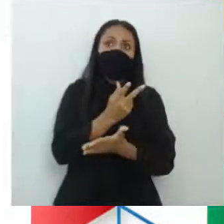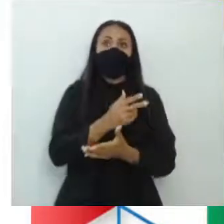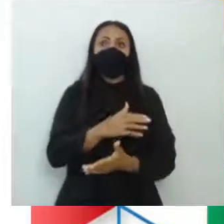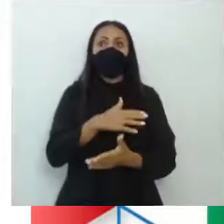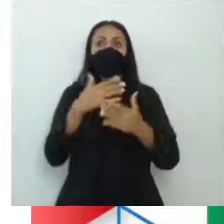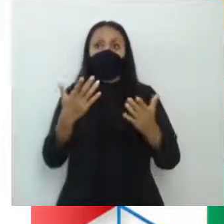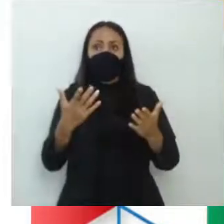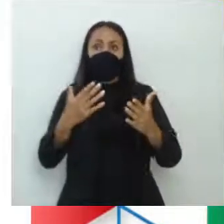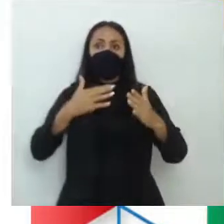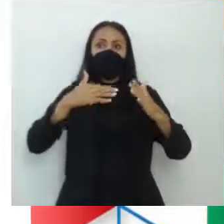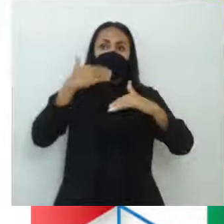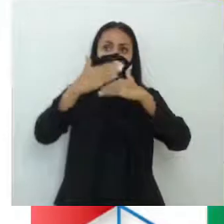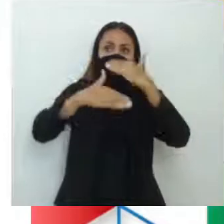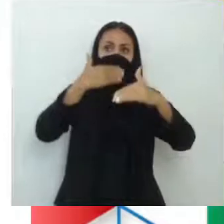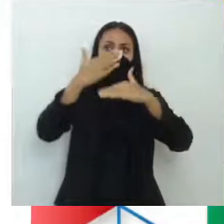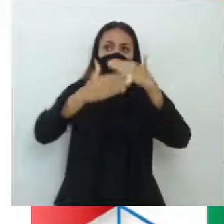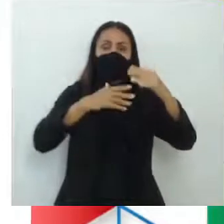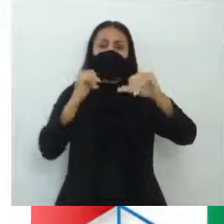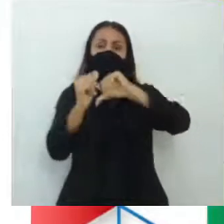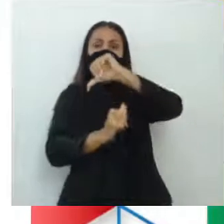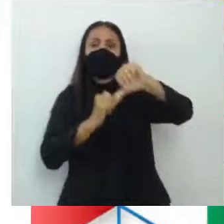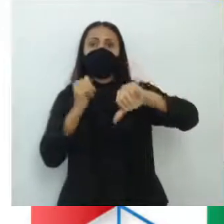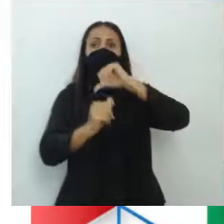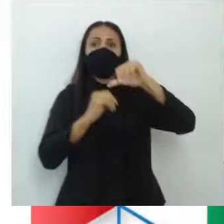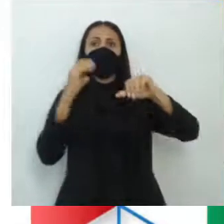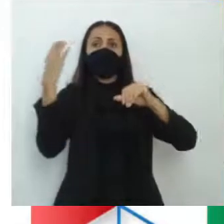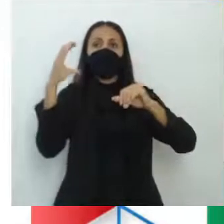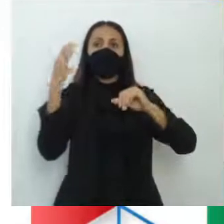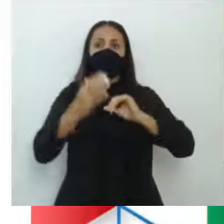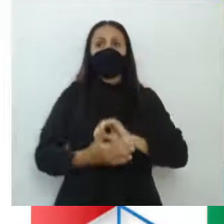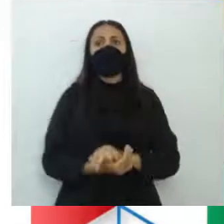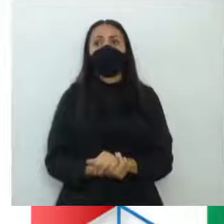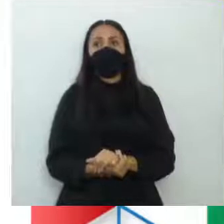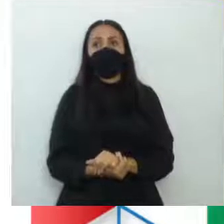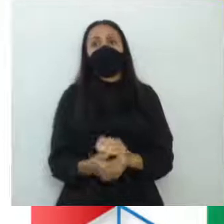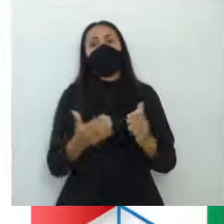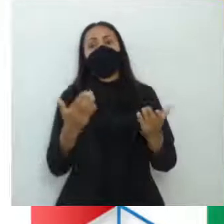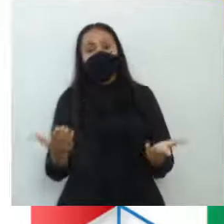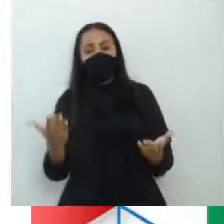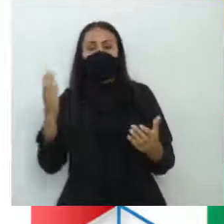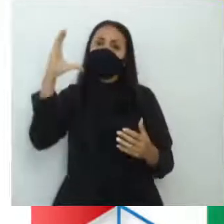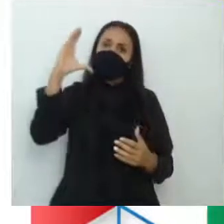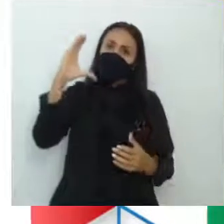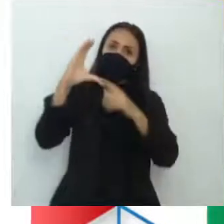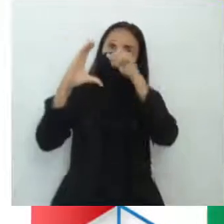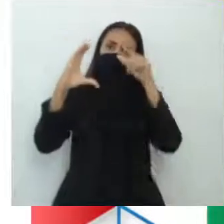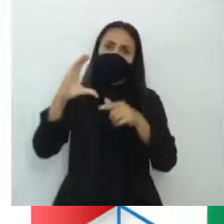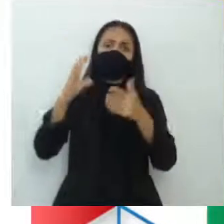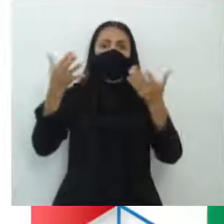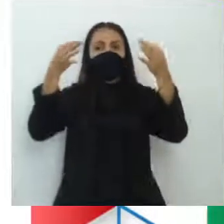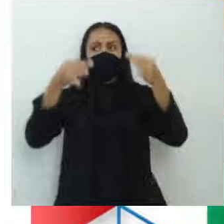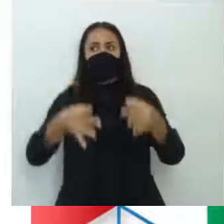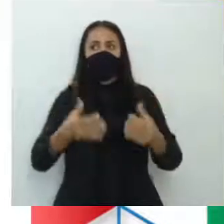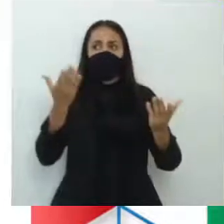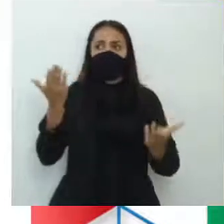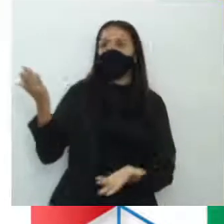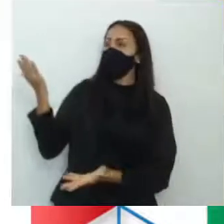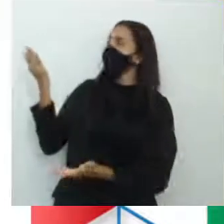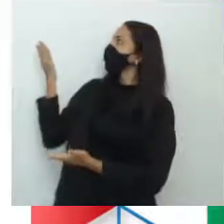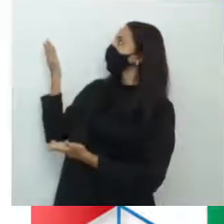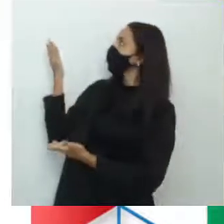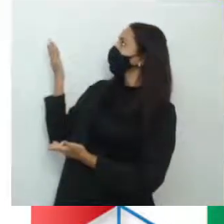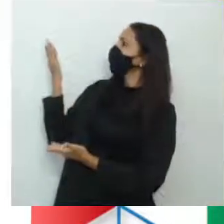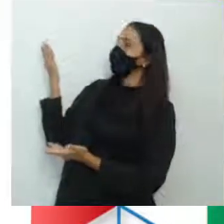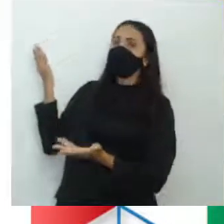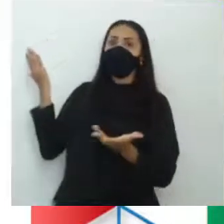de deter o avanço das mudanças climáticas. Ou seja, a alternativa correta é a